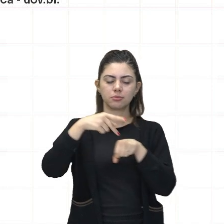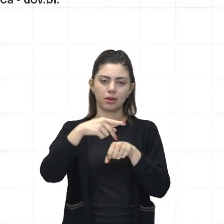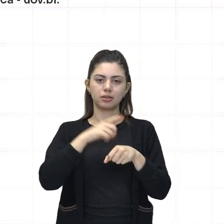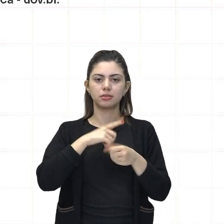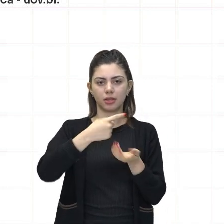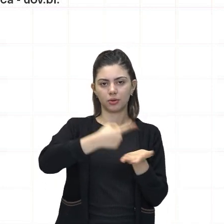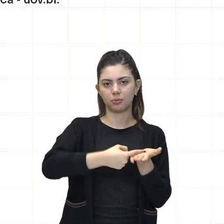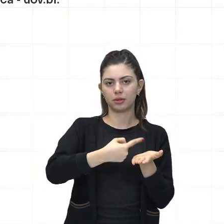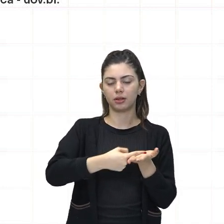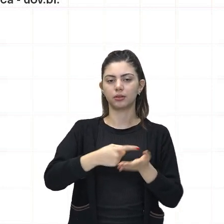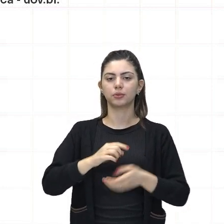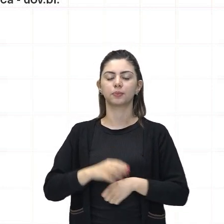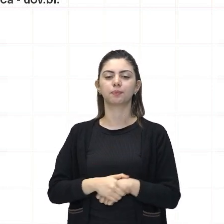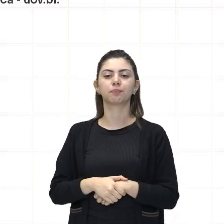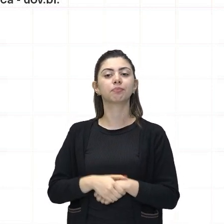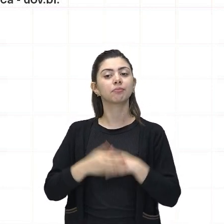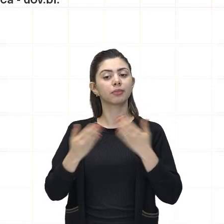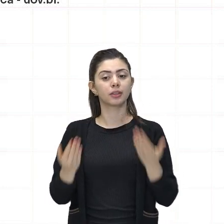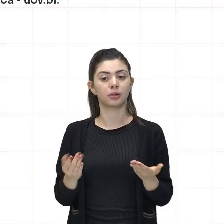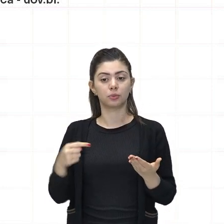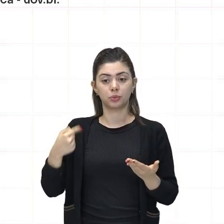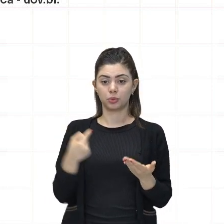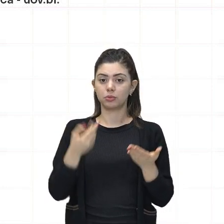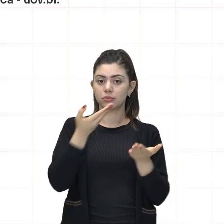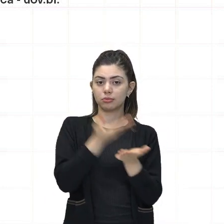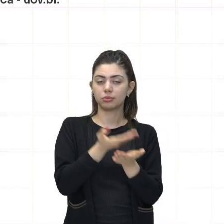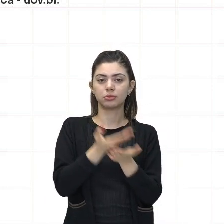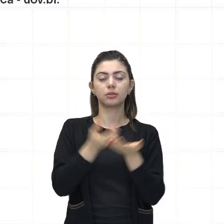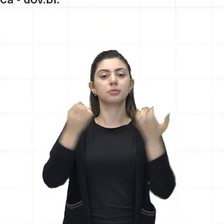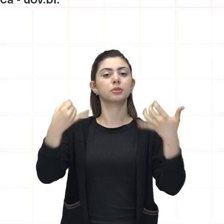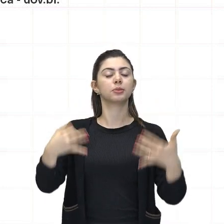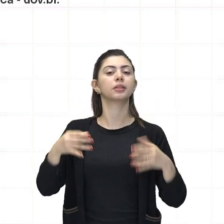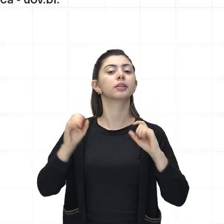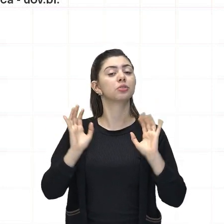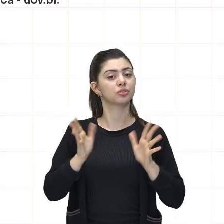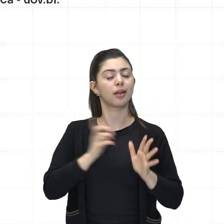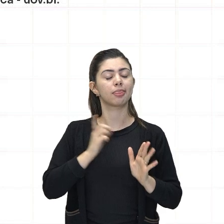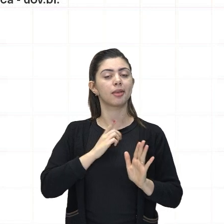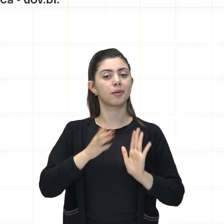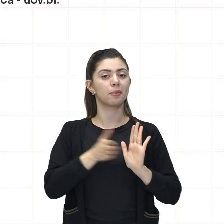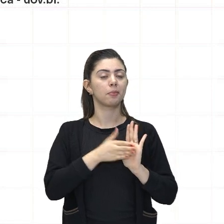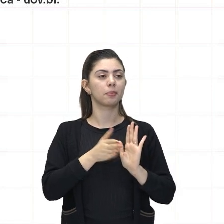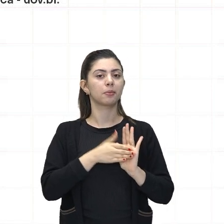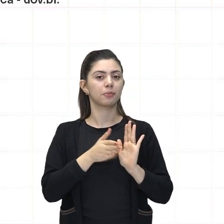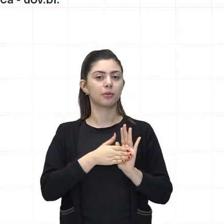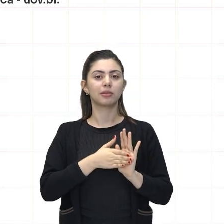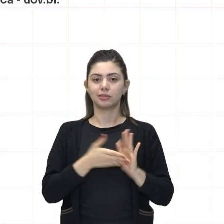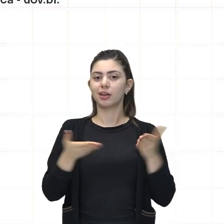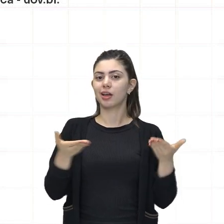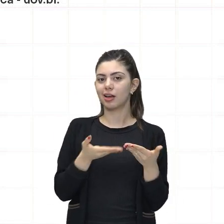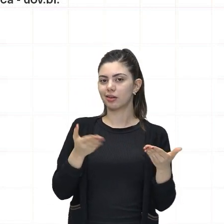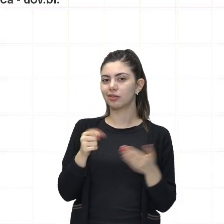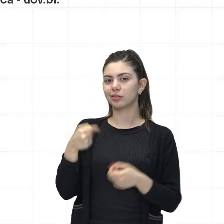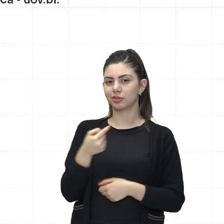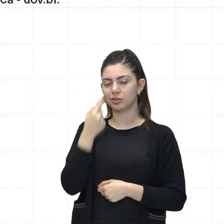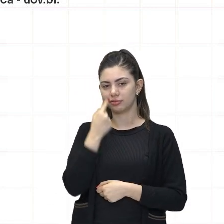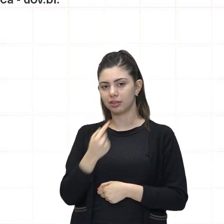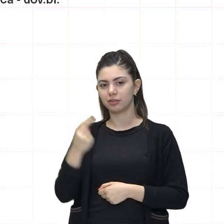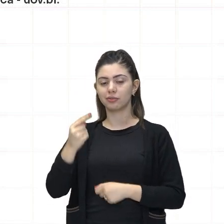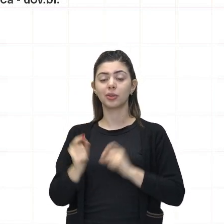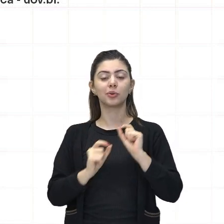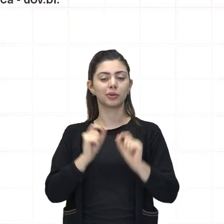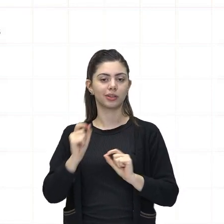tudo isso, o que a gente está falando aqui, já é uma proposta do que acontece recentemente, né? Como a gente vai ver agora, essa busca